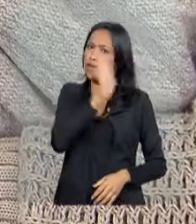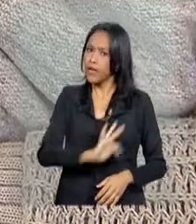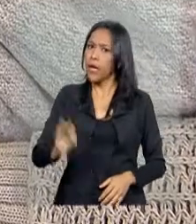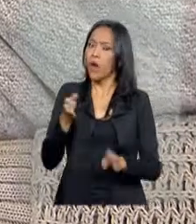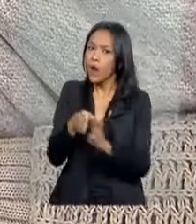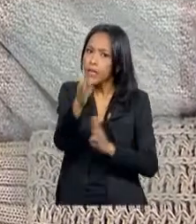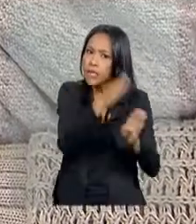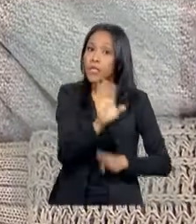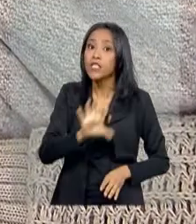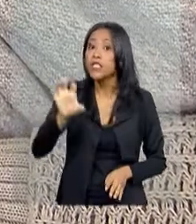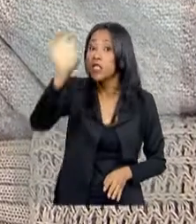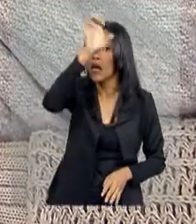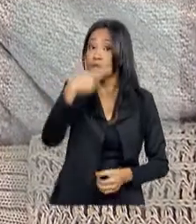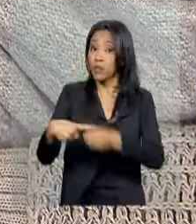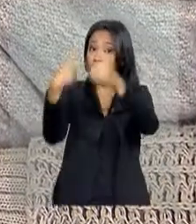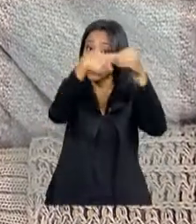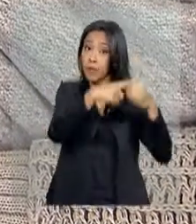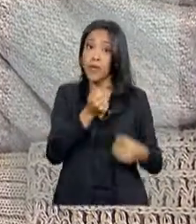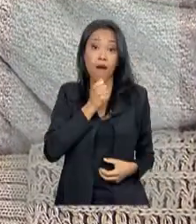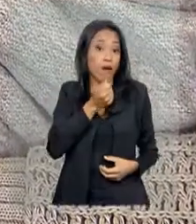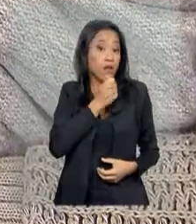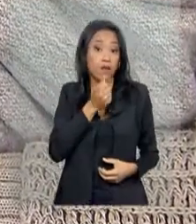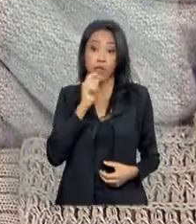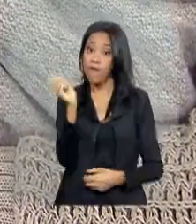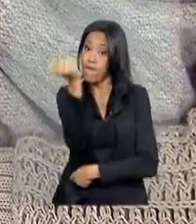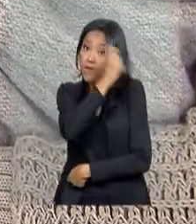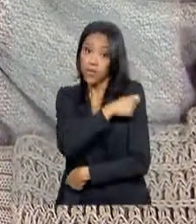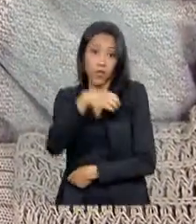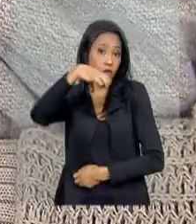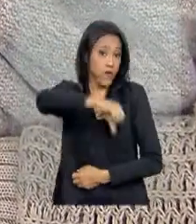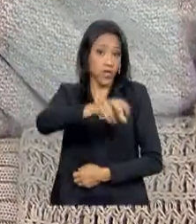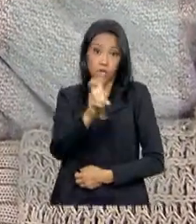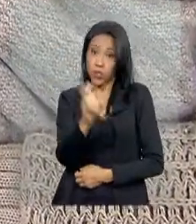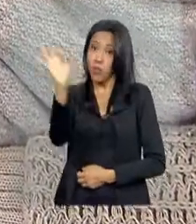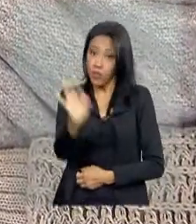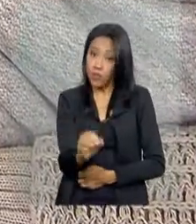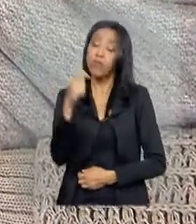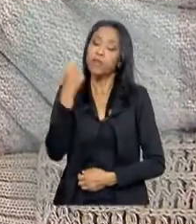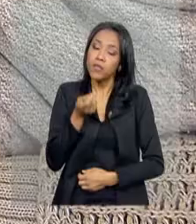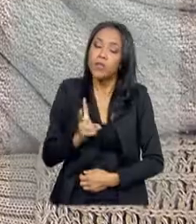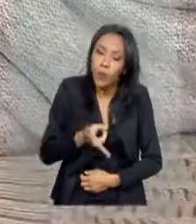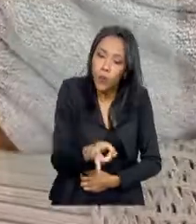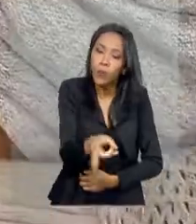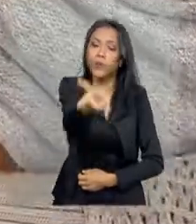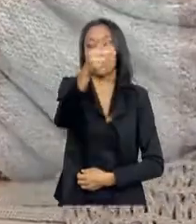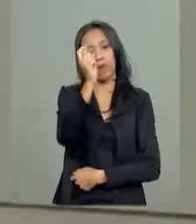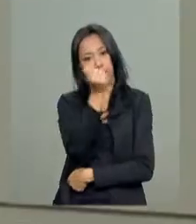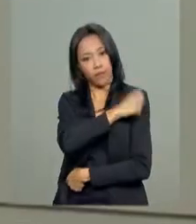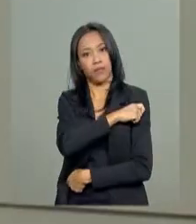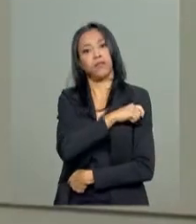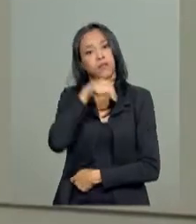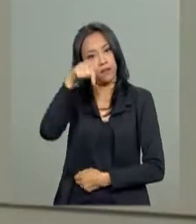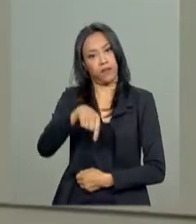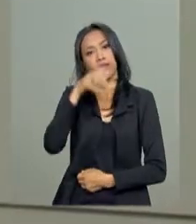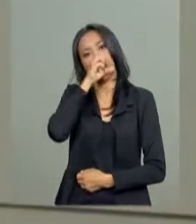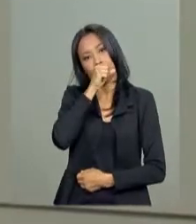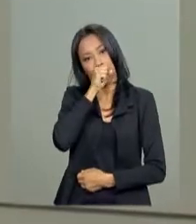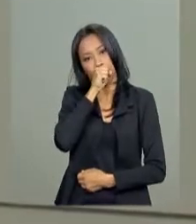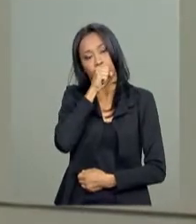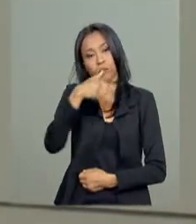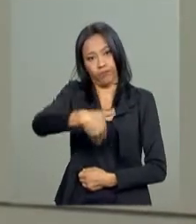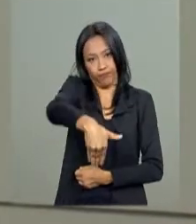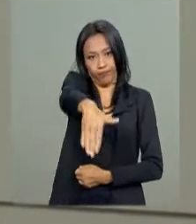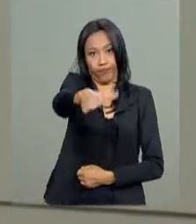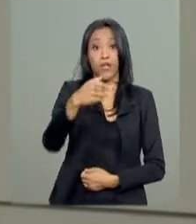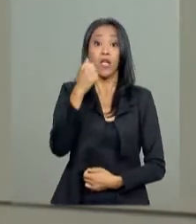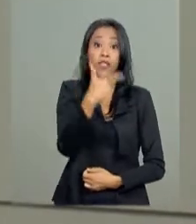que não vacinar 95% do público-alvo abra os postos de saúde neste sábado das 27